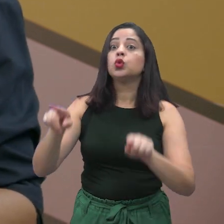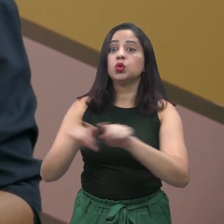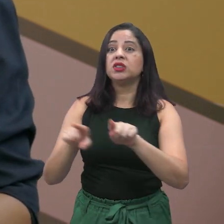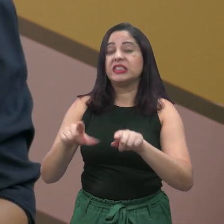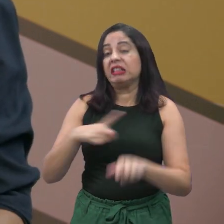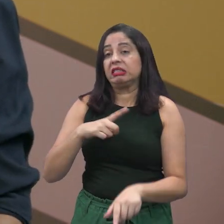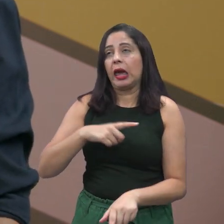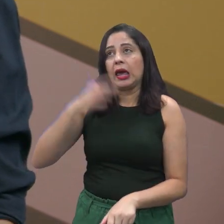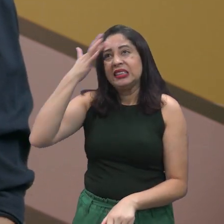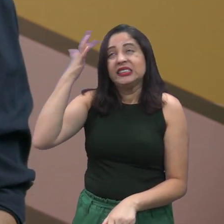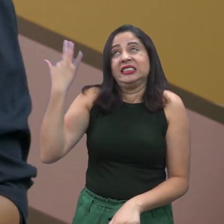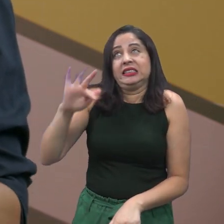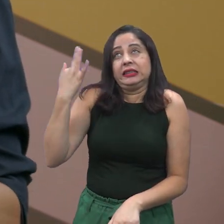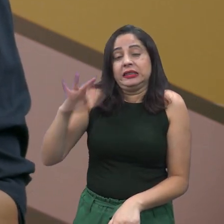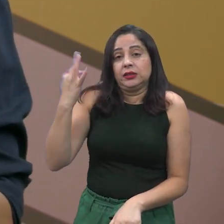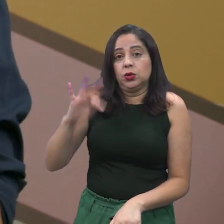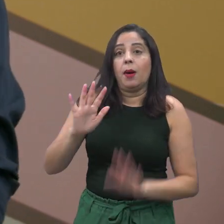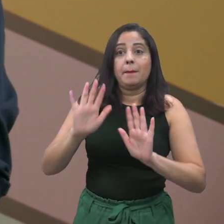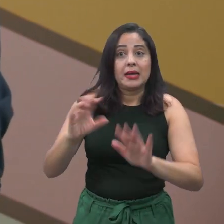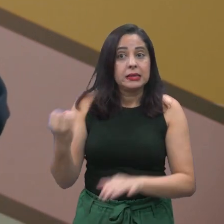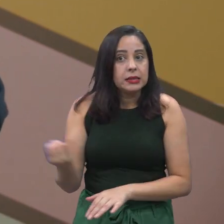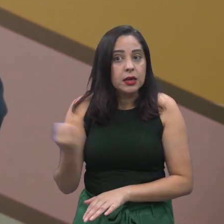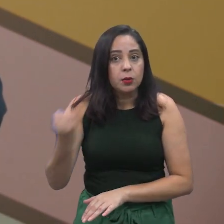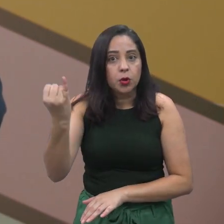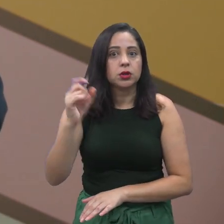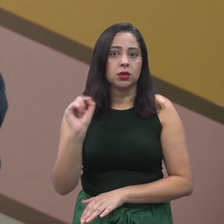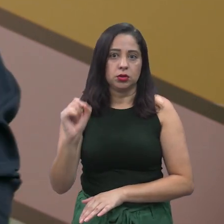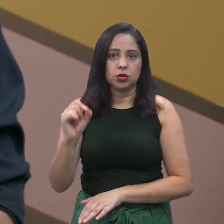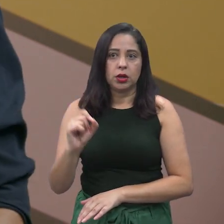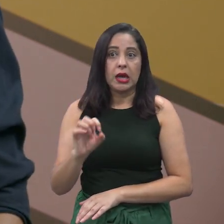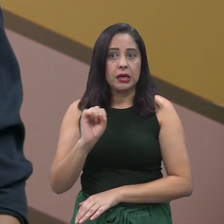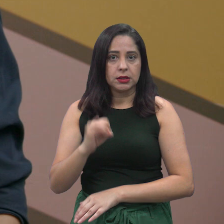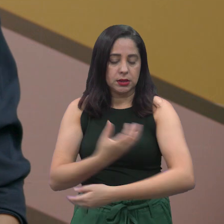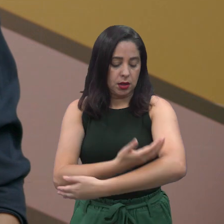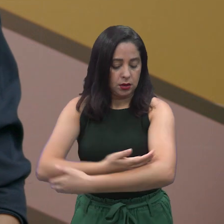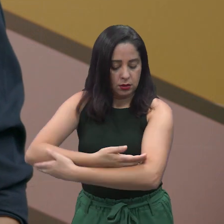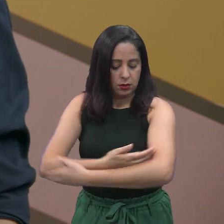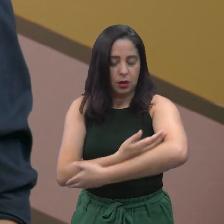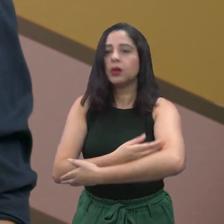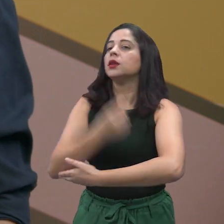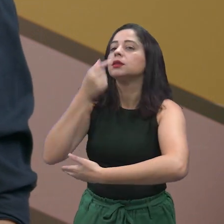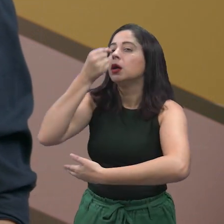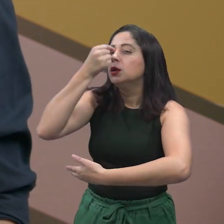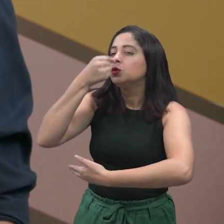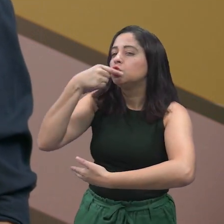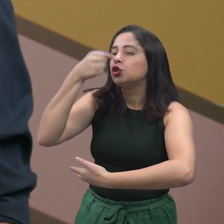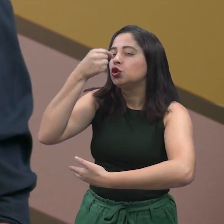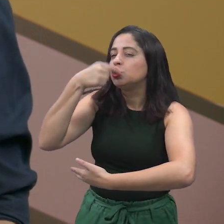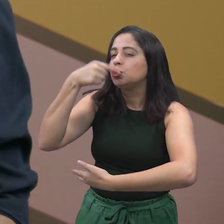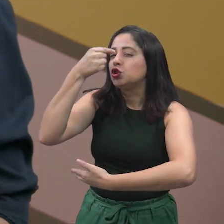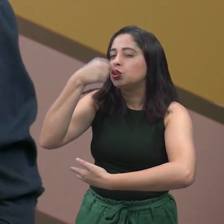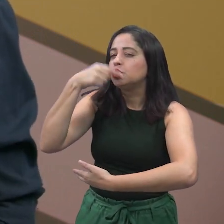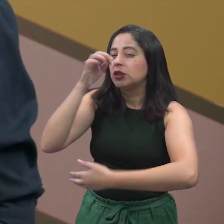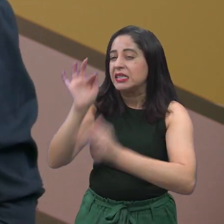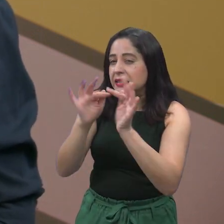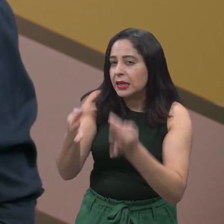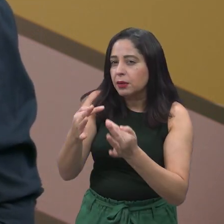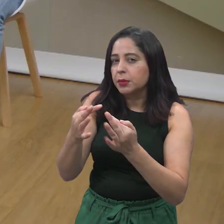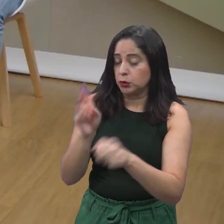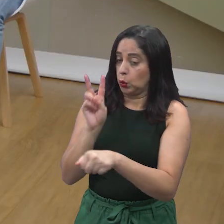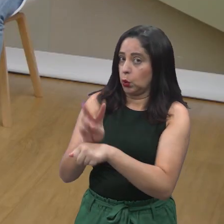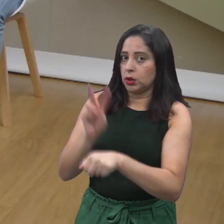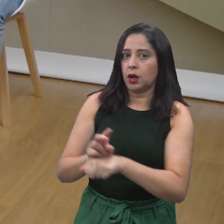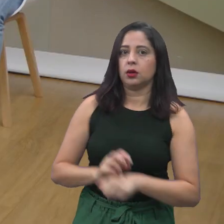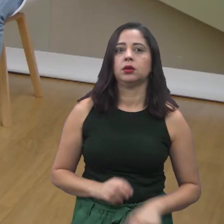cabeça clássica também. Mas o importante é ver se o catarro está sendo controlado, e aí a gente não deixar isso proliferar. E